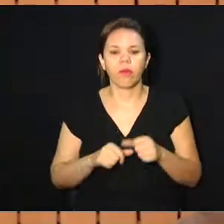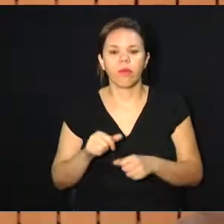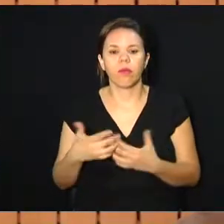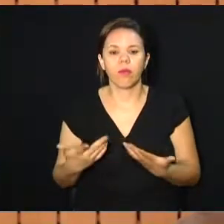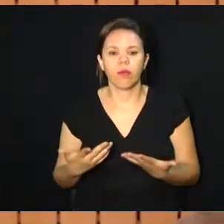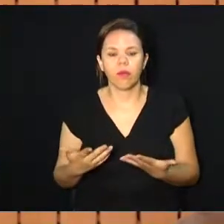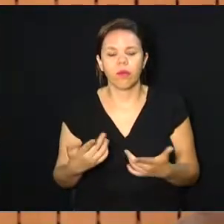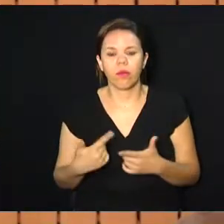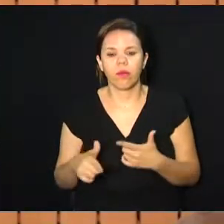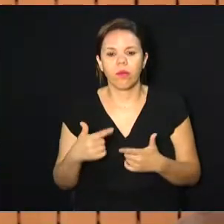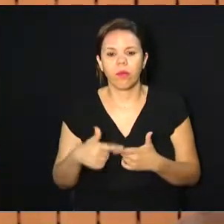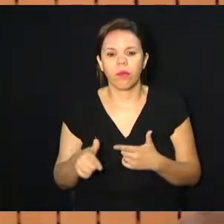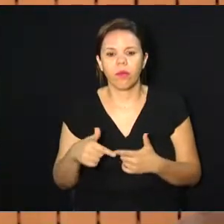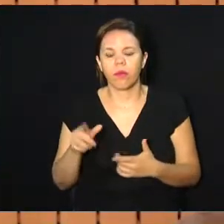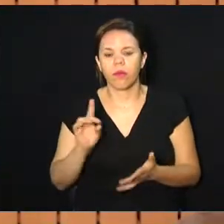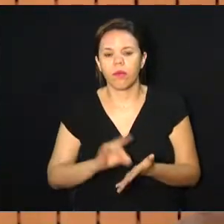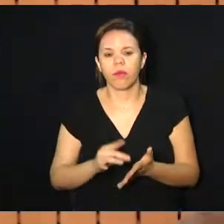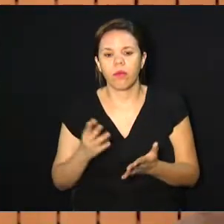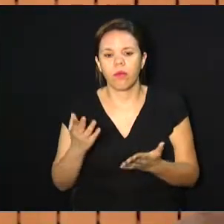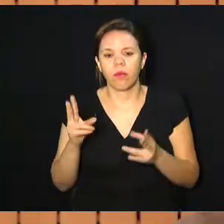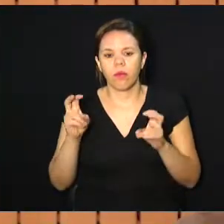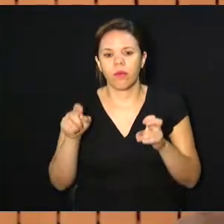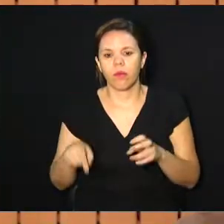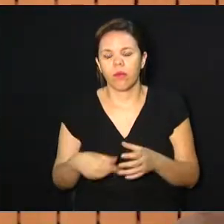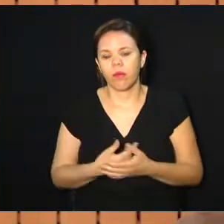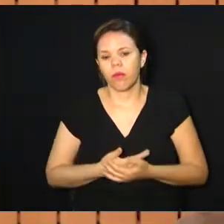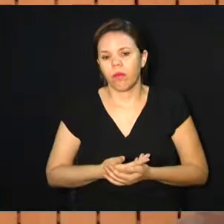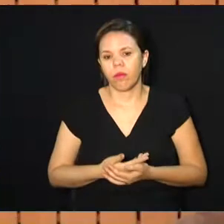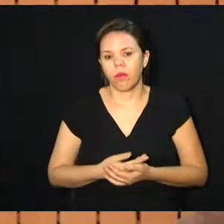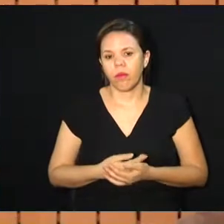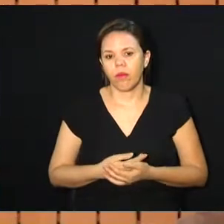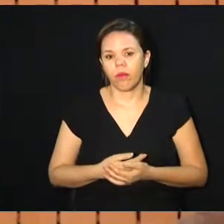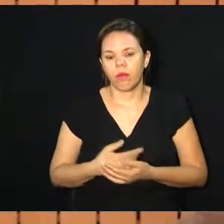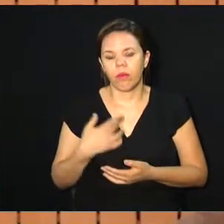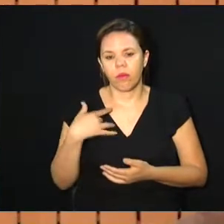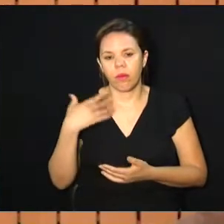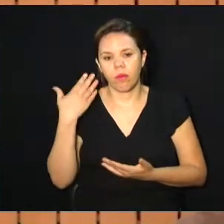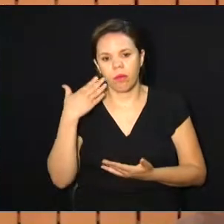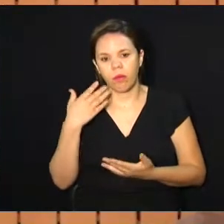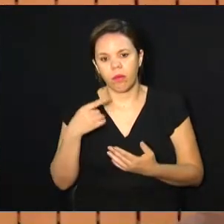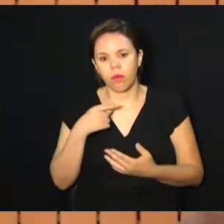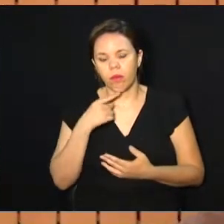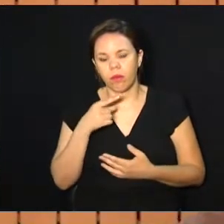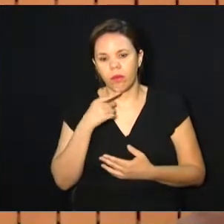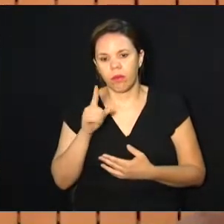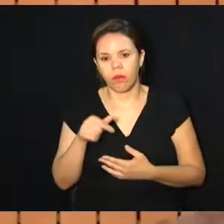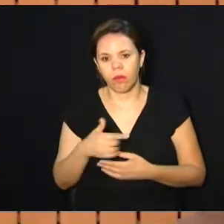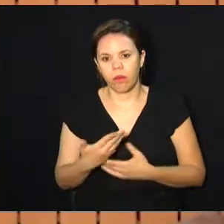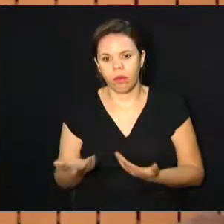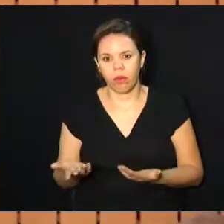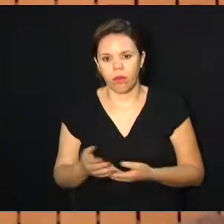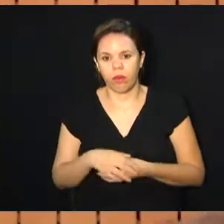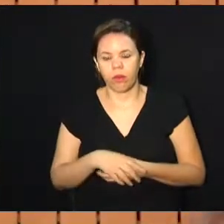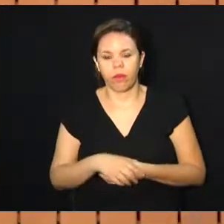são os problemas relacionados nisso. Então, essas minhas contribuições, meus questionamentos. E eu agradeço